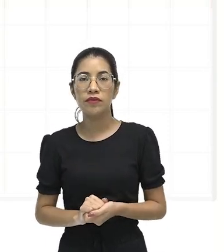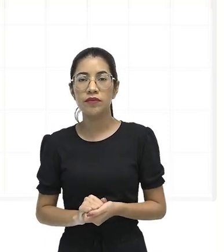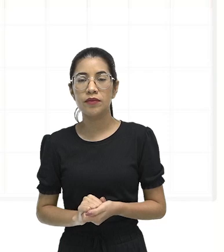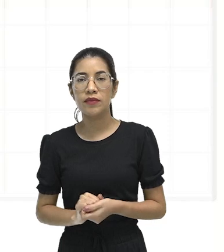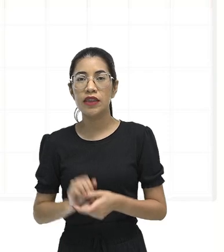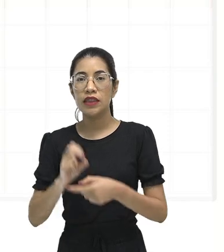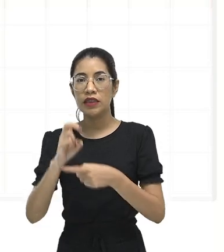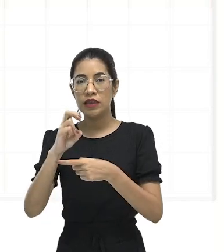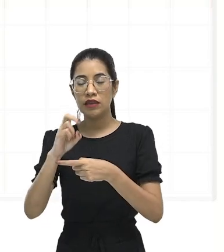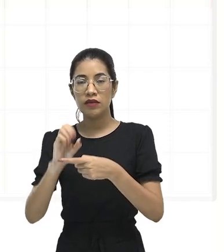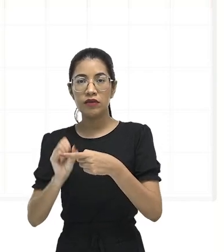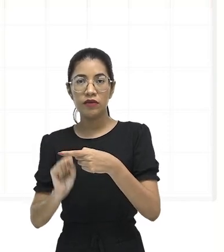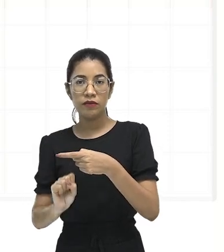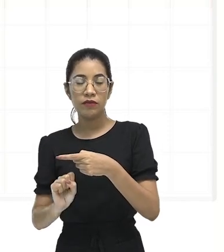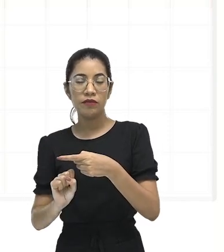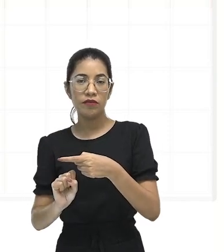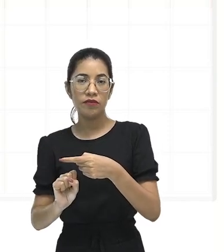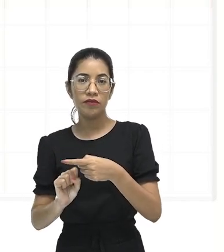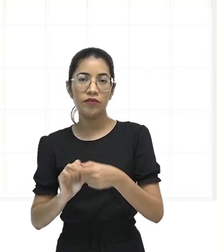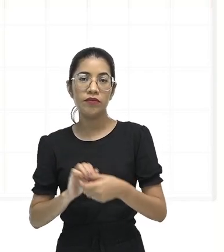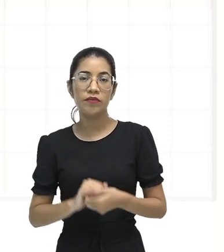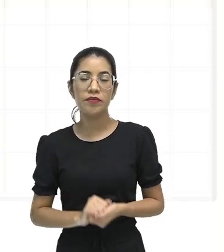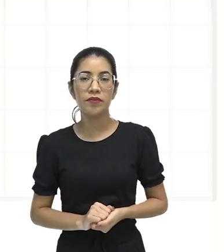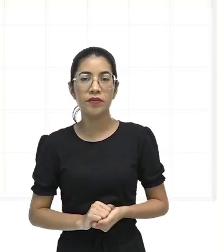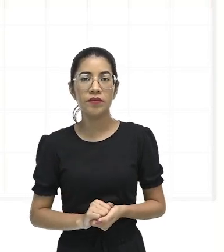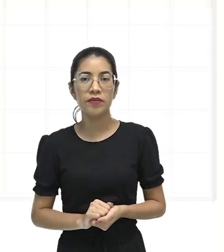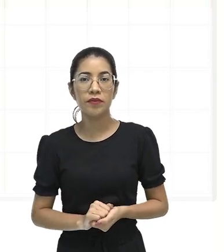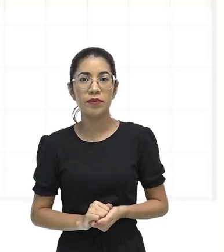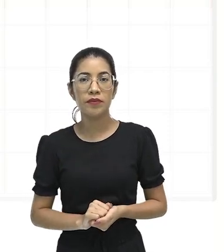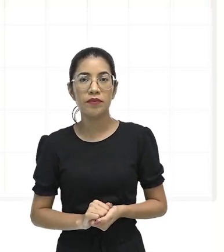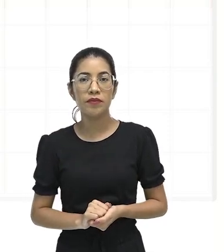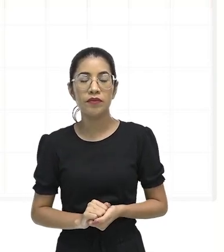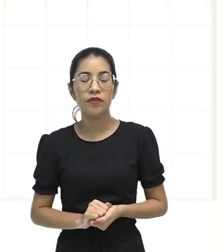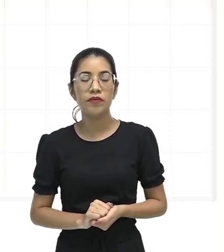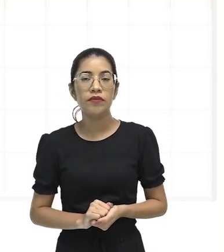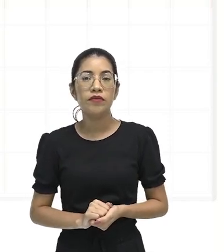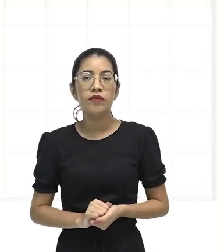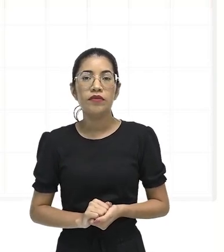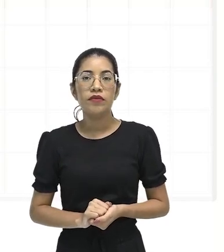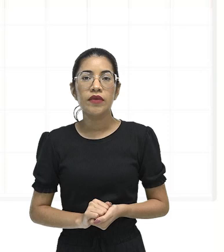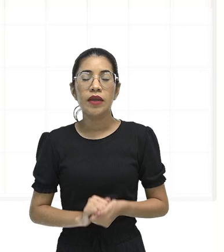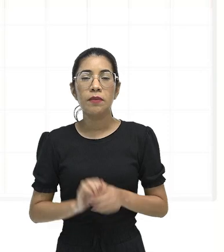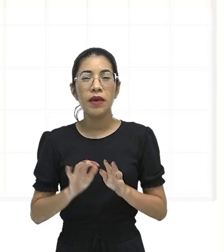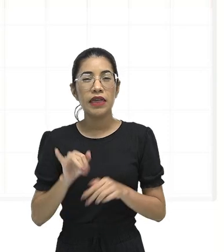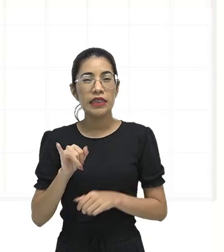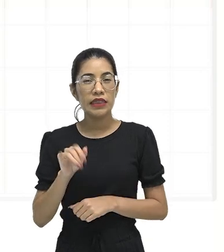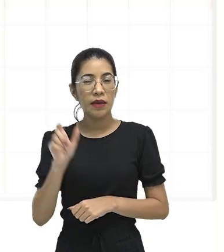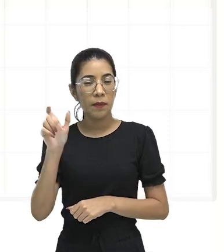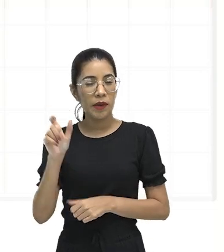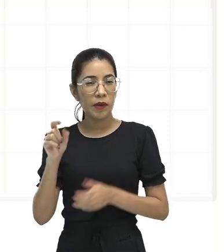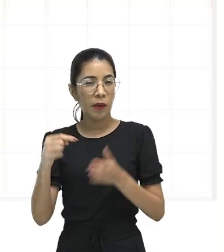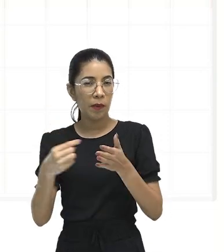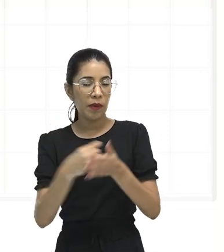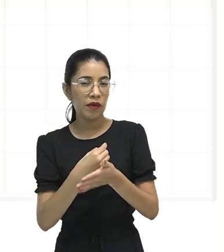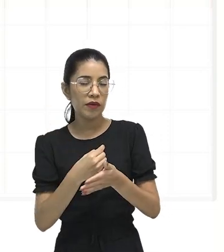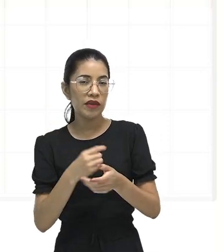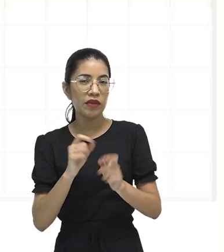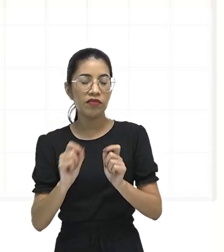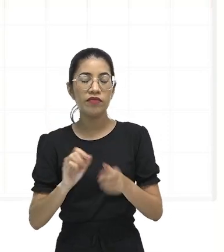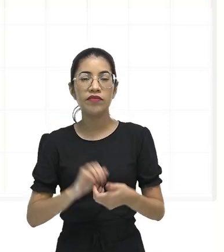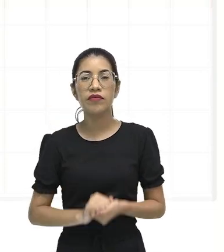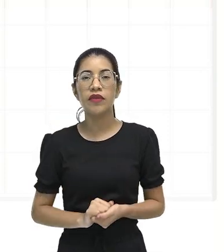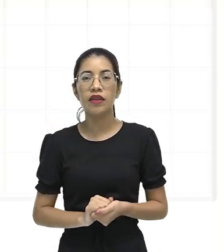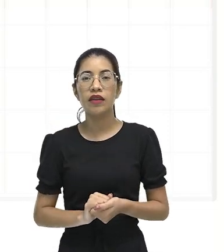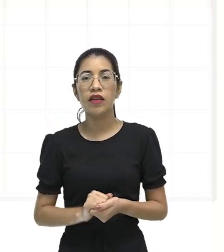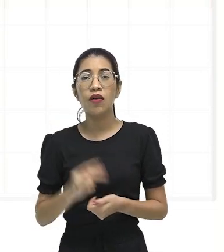5 sobre 8. Ok? Se alguém perguntasse para você, qual